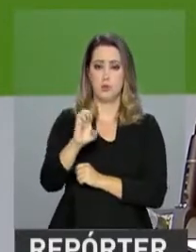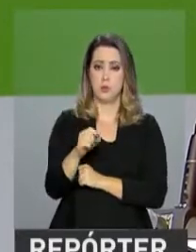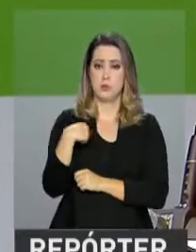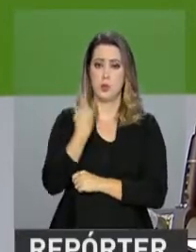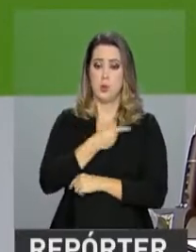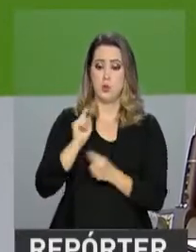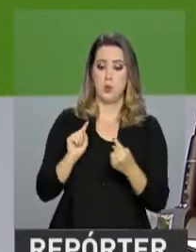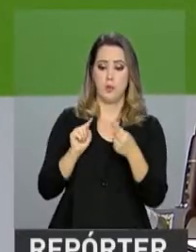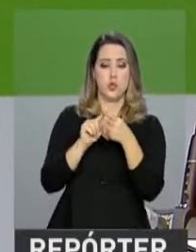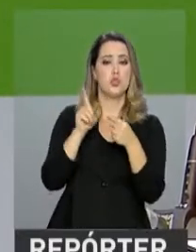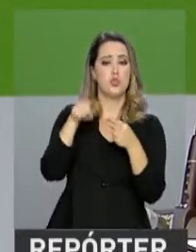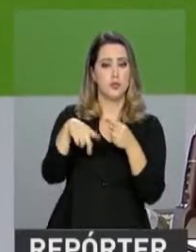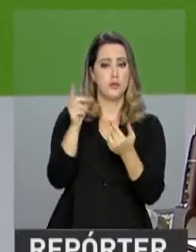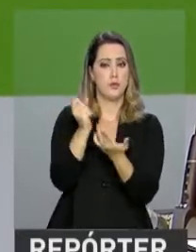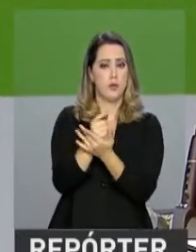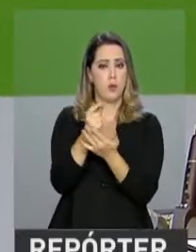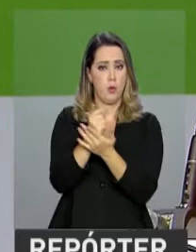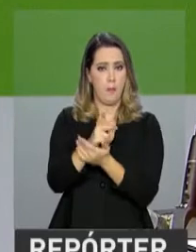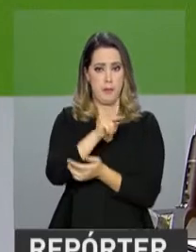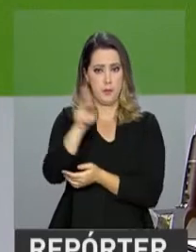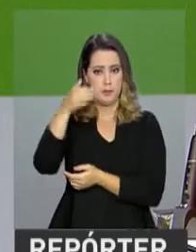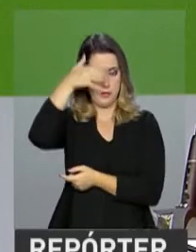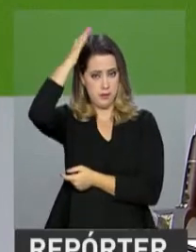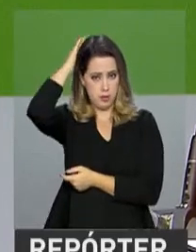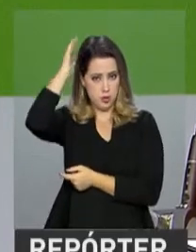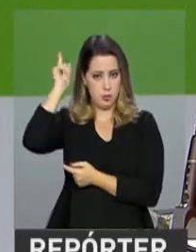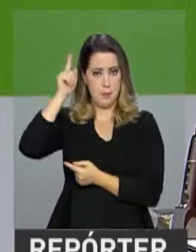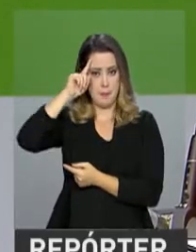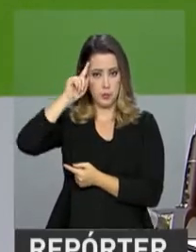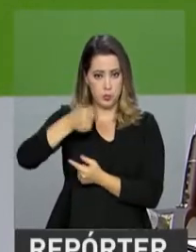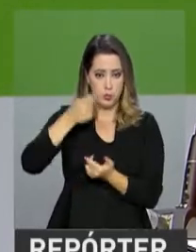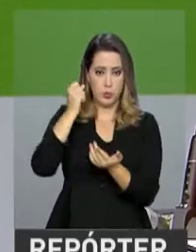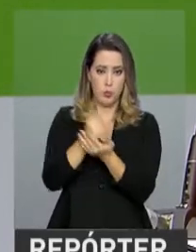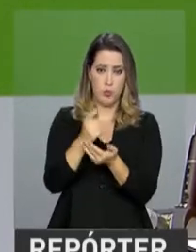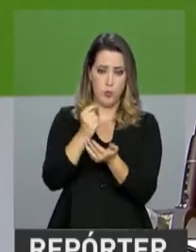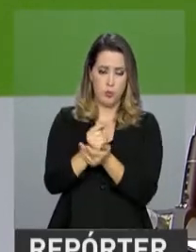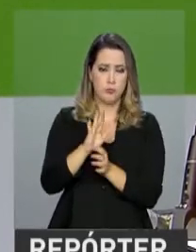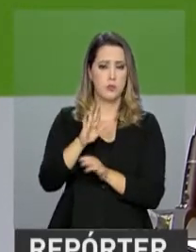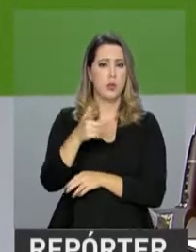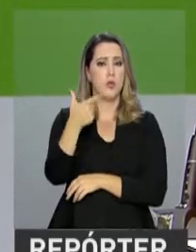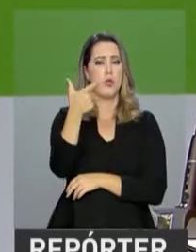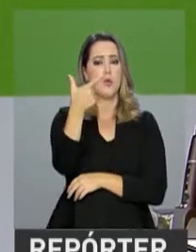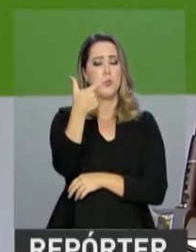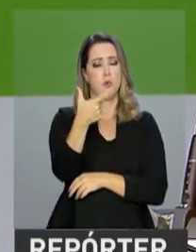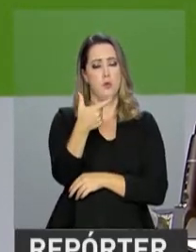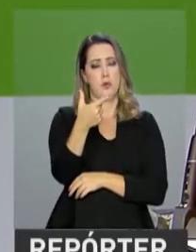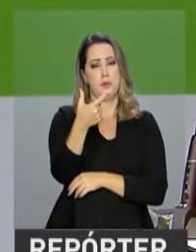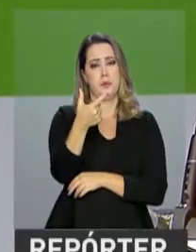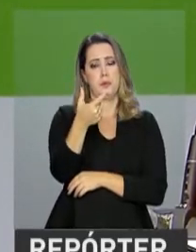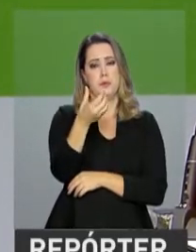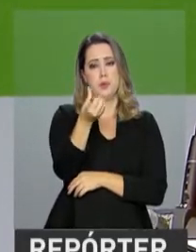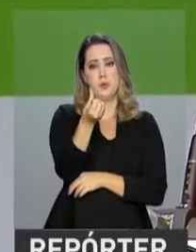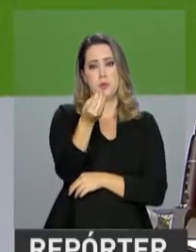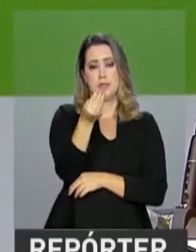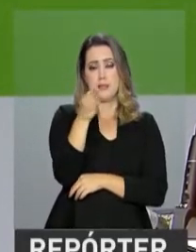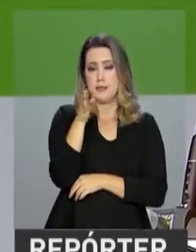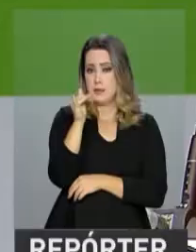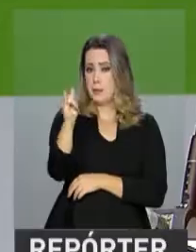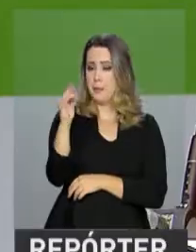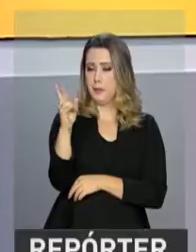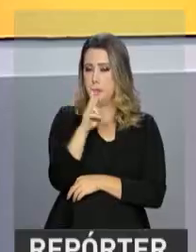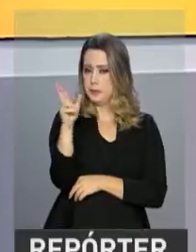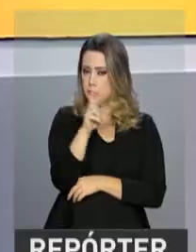deste ano por determinação do presidente da república a chegar a 260 milhões de